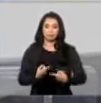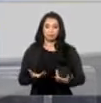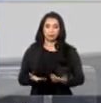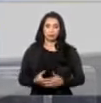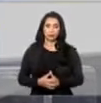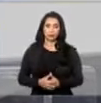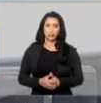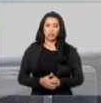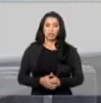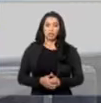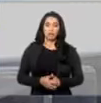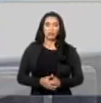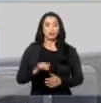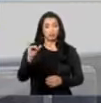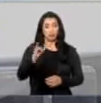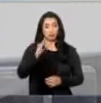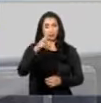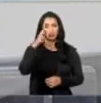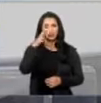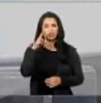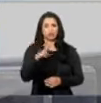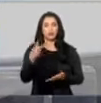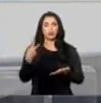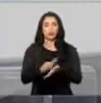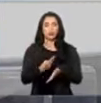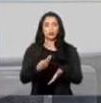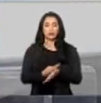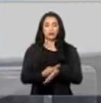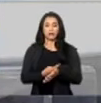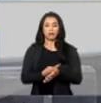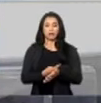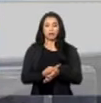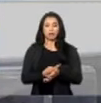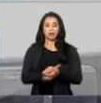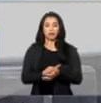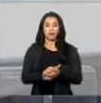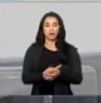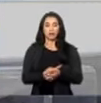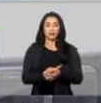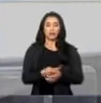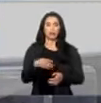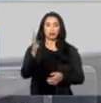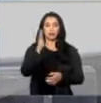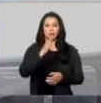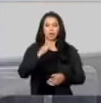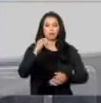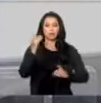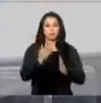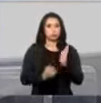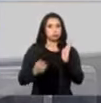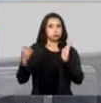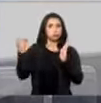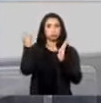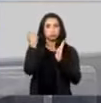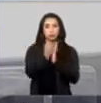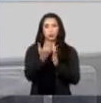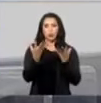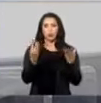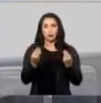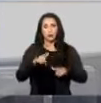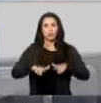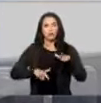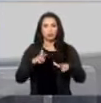É importante a gente observar, portanto, quando a gente vê que a produção brasileira cresceu vertiginosamente nos últimos anos, que isso não aconteceu